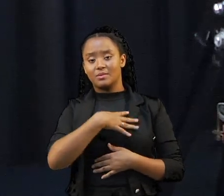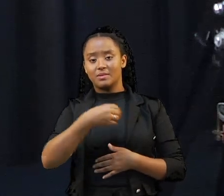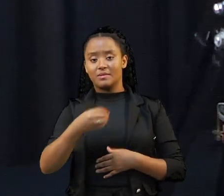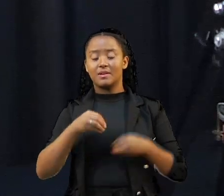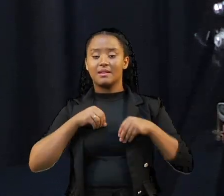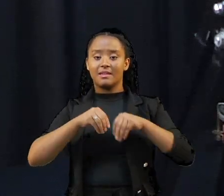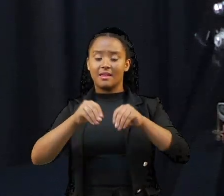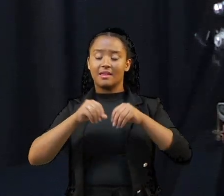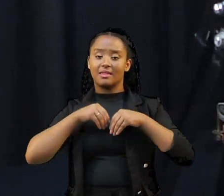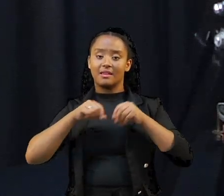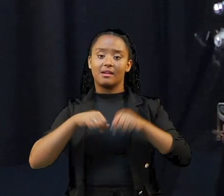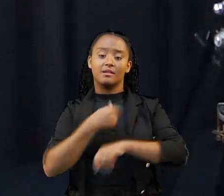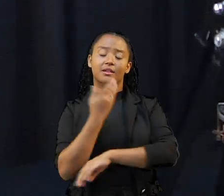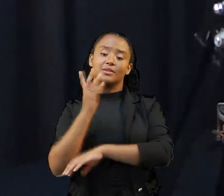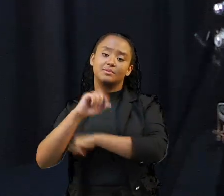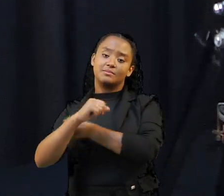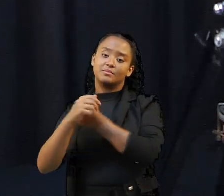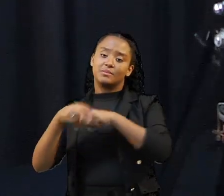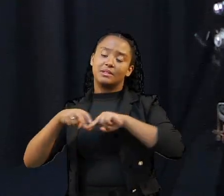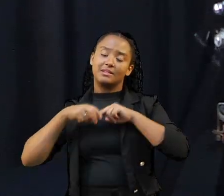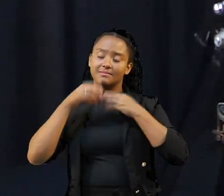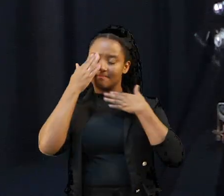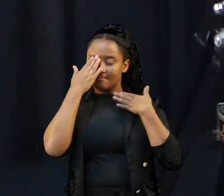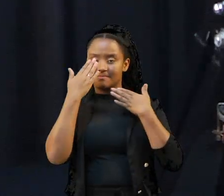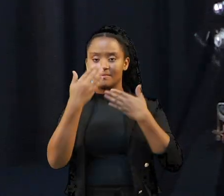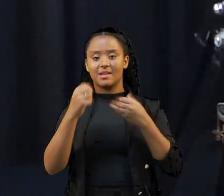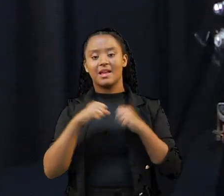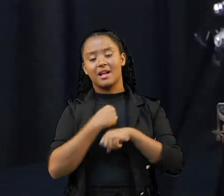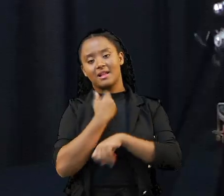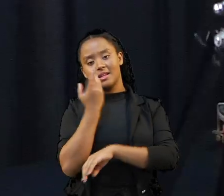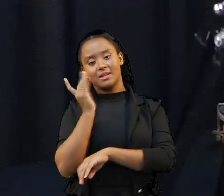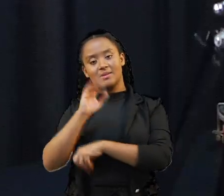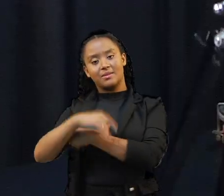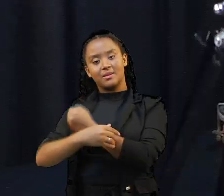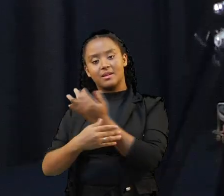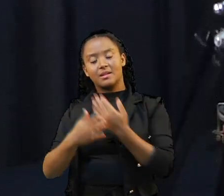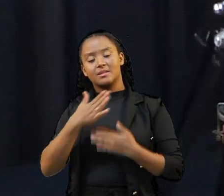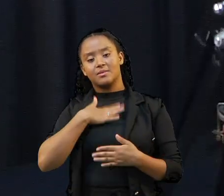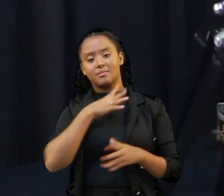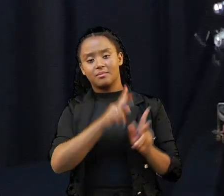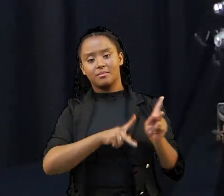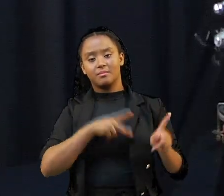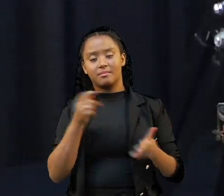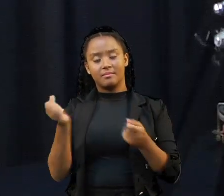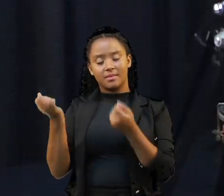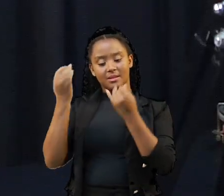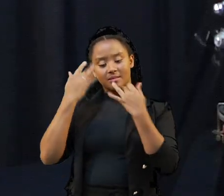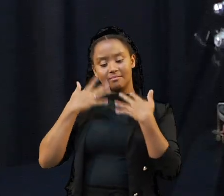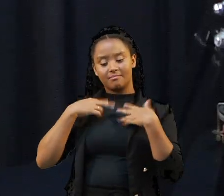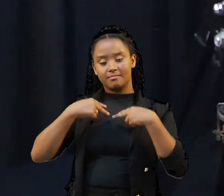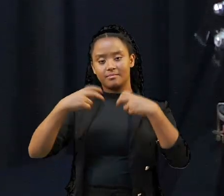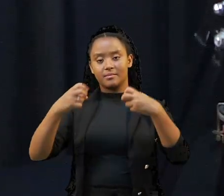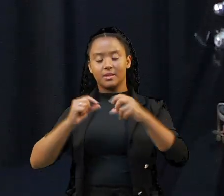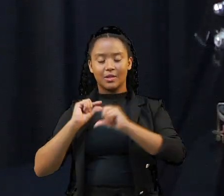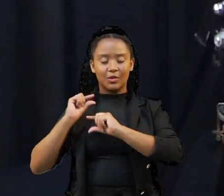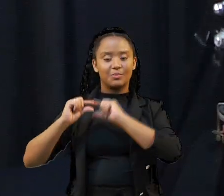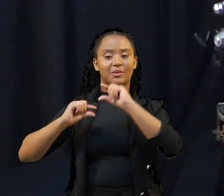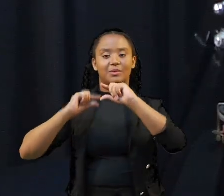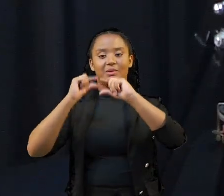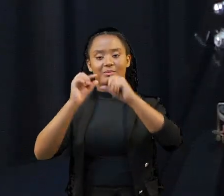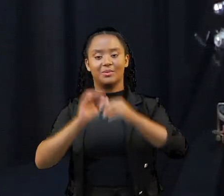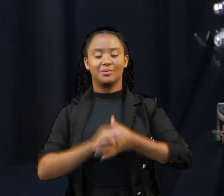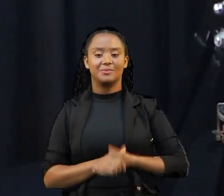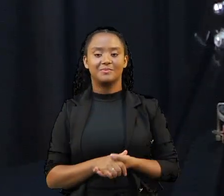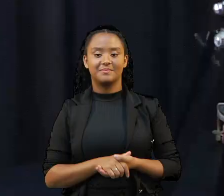da terra, filho do mato, e é por isso que agradeço a natureza, ao meu povo, minhas bênçãos eu reconheço, mesmo que de pouco